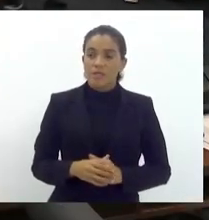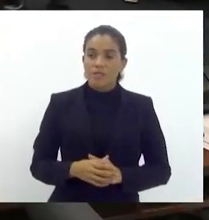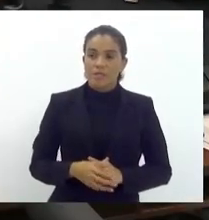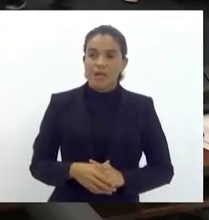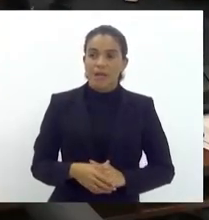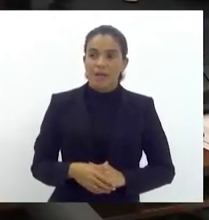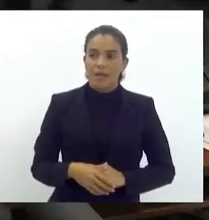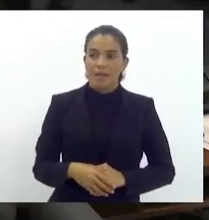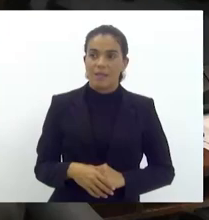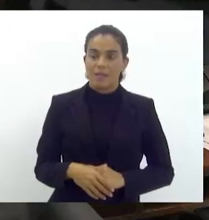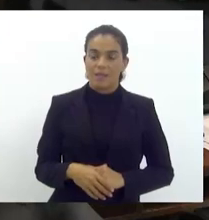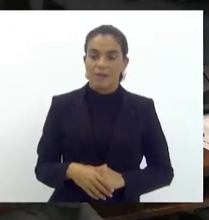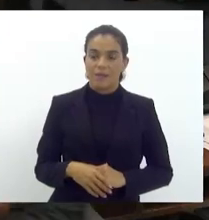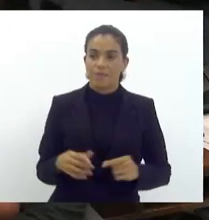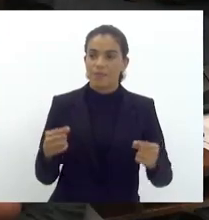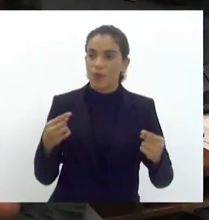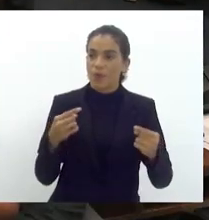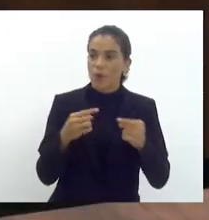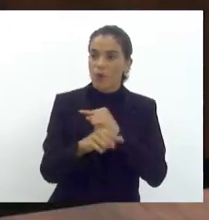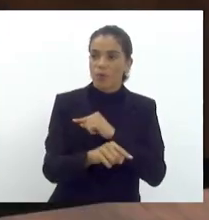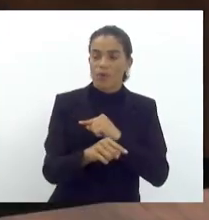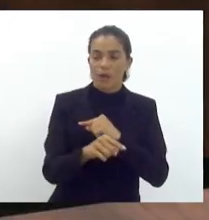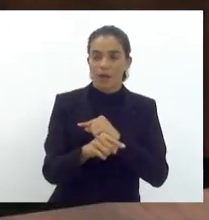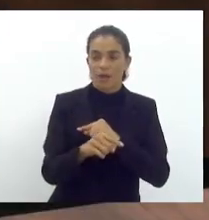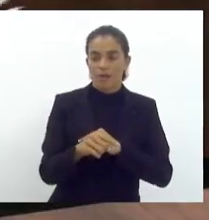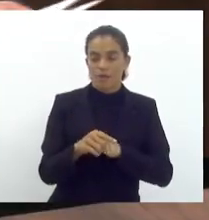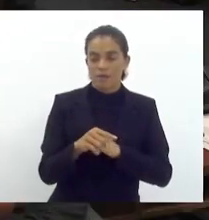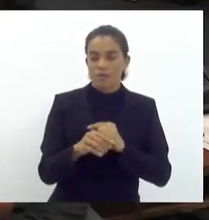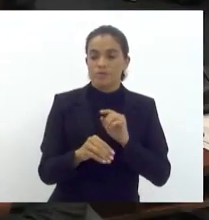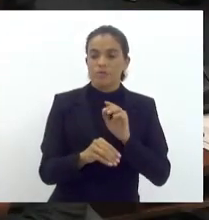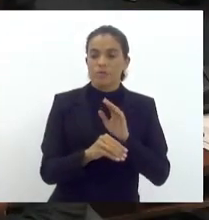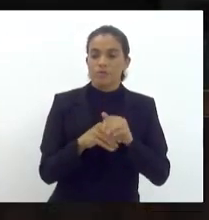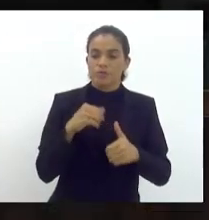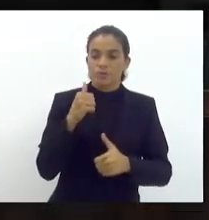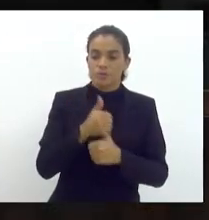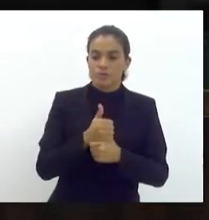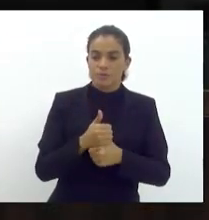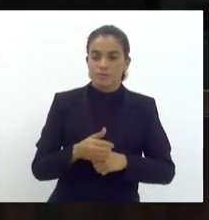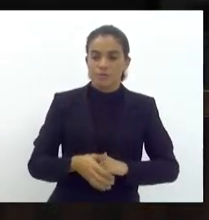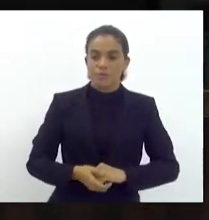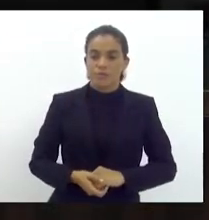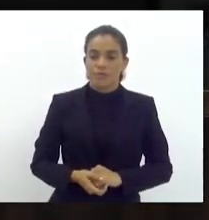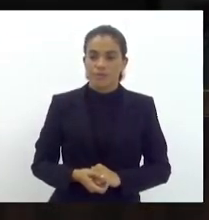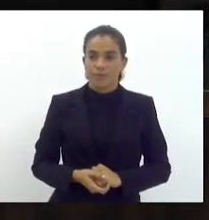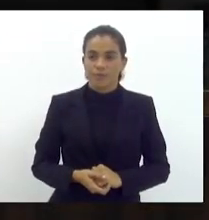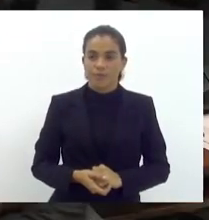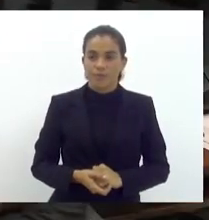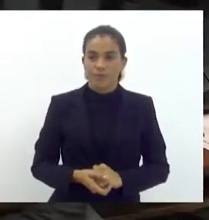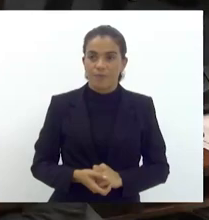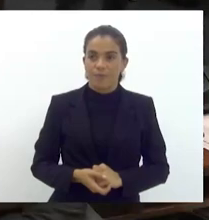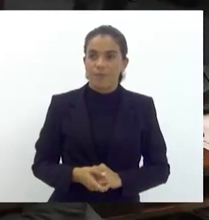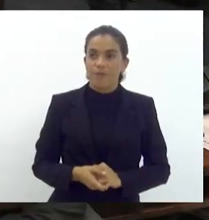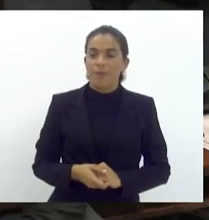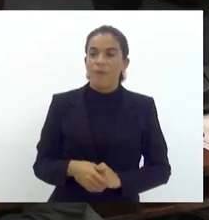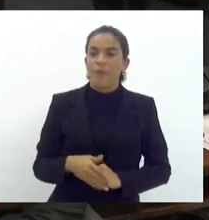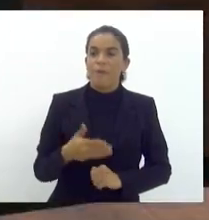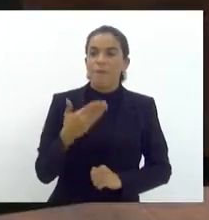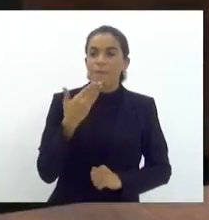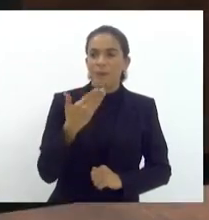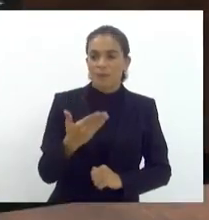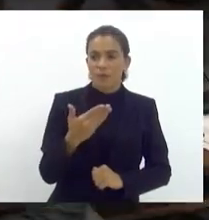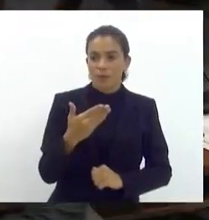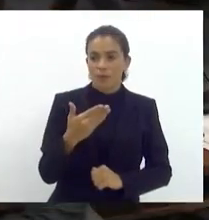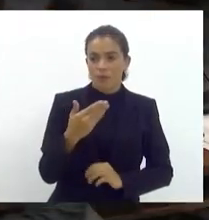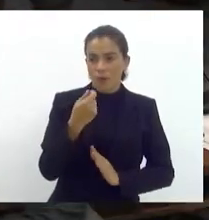senhor presidente contrário as emendas concluindo Por substitutivo muito obrigado Deputado Amorim questão de ordem pedindo forma final de